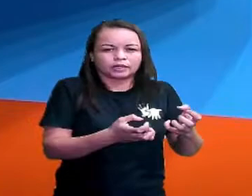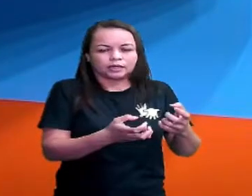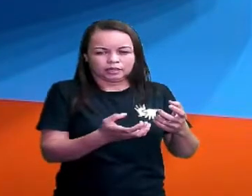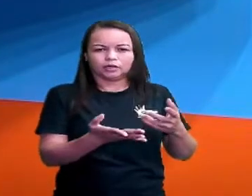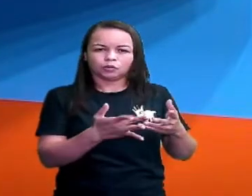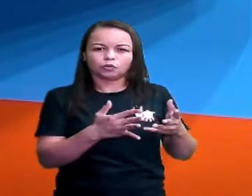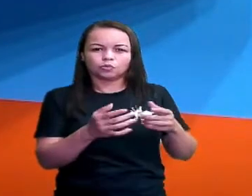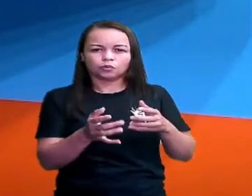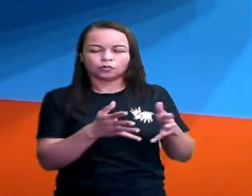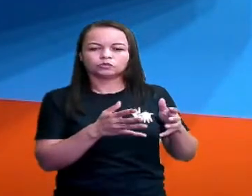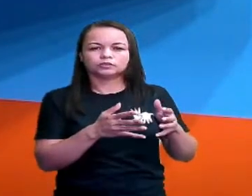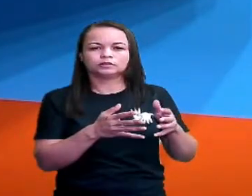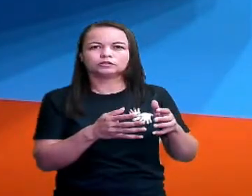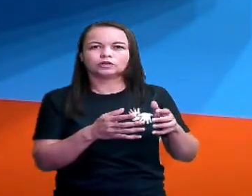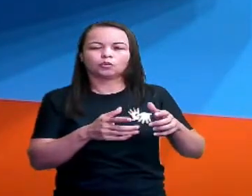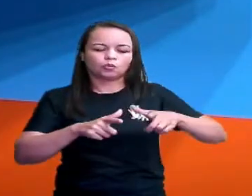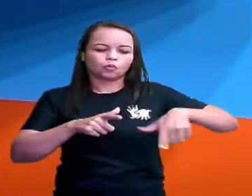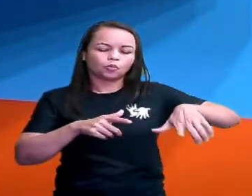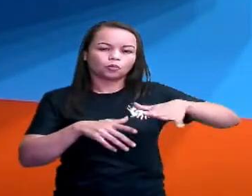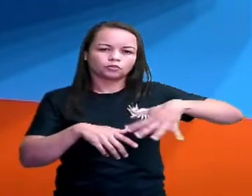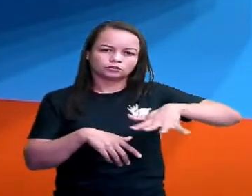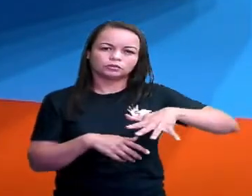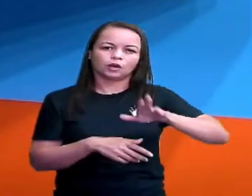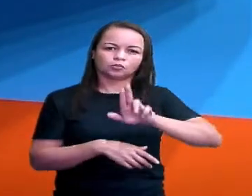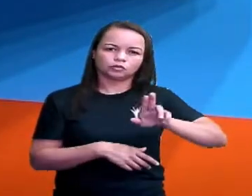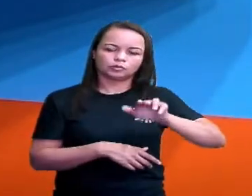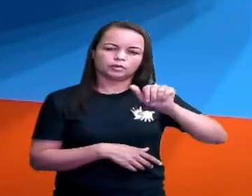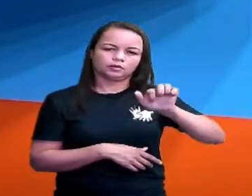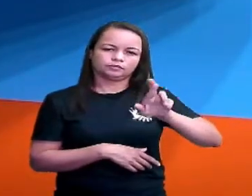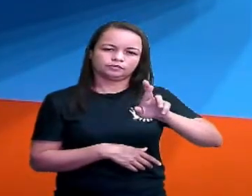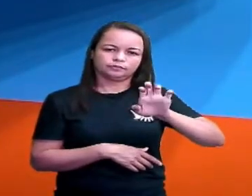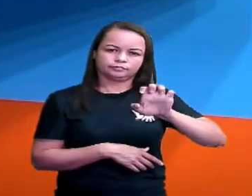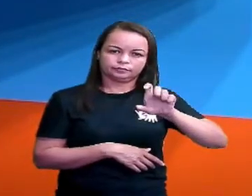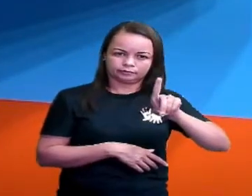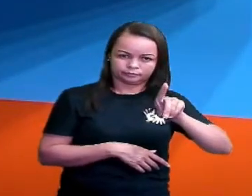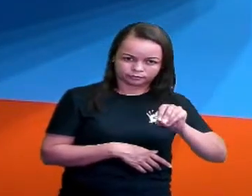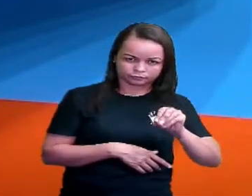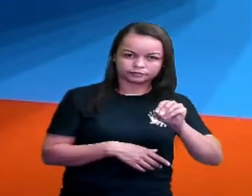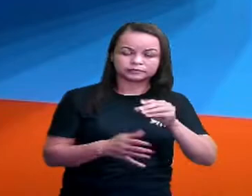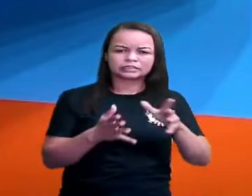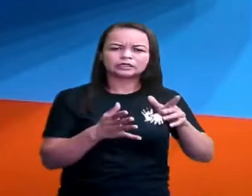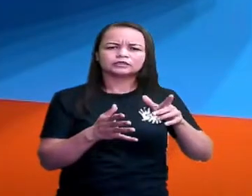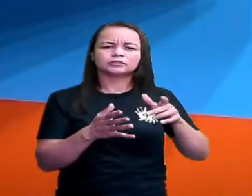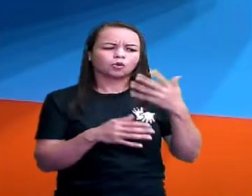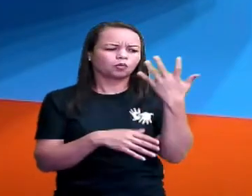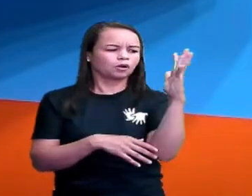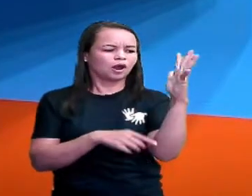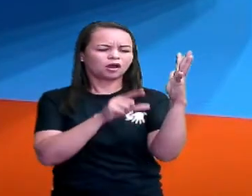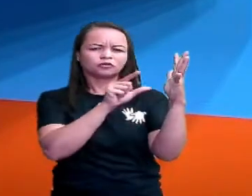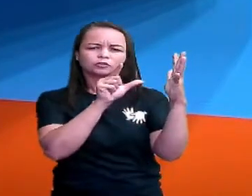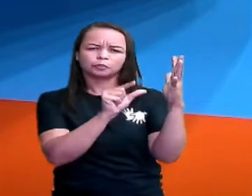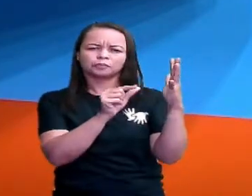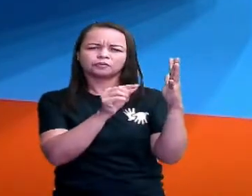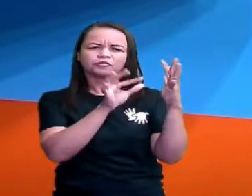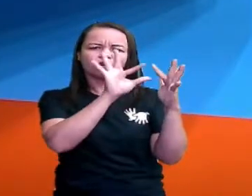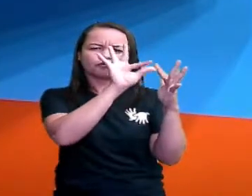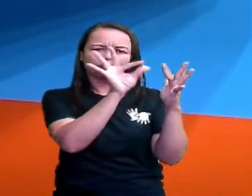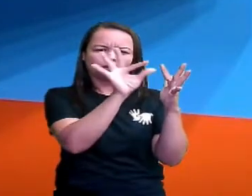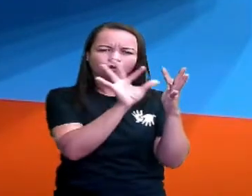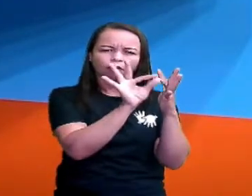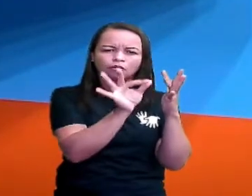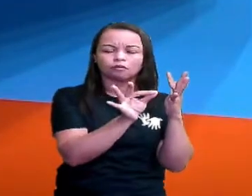de ambientes áridos, elas possuem folhas pequenas, não são folhas tão grandes, são folhas